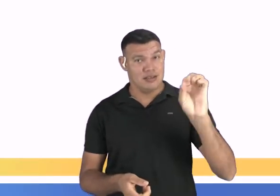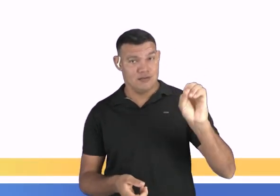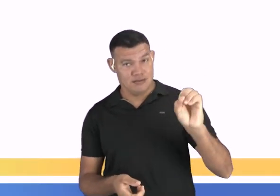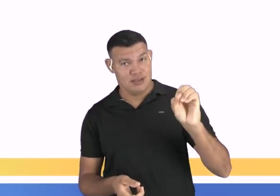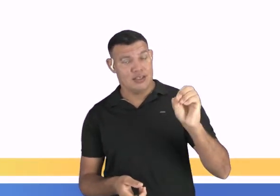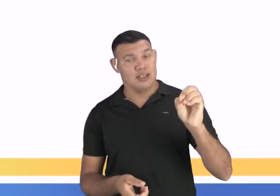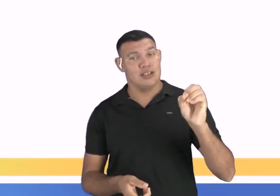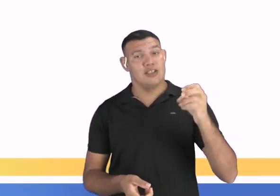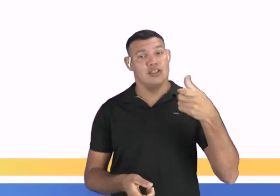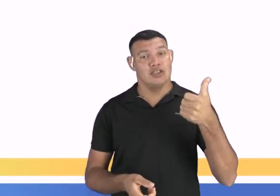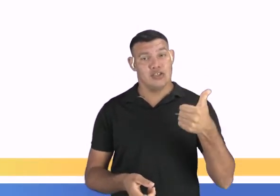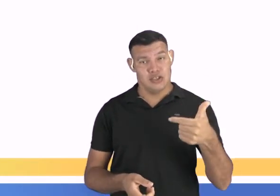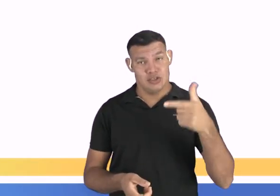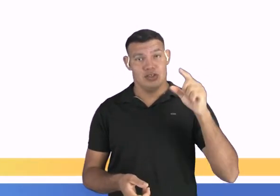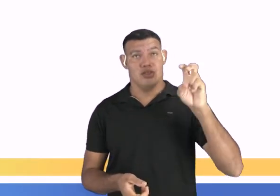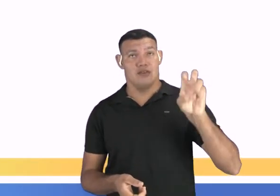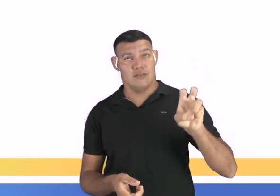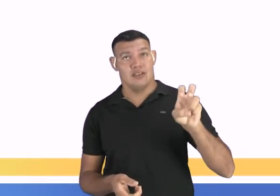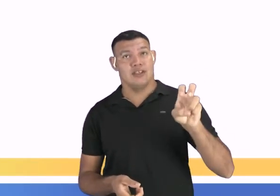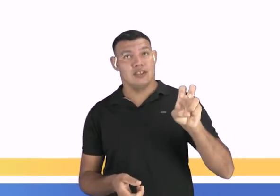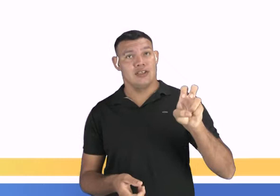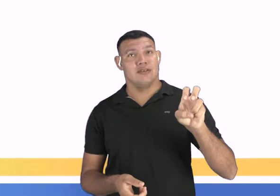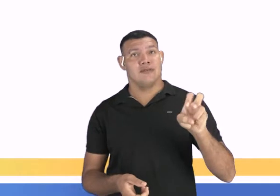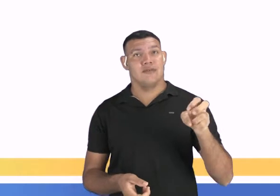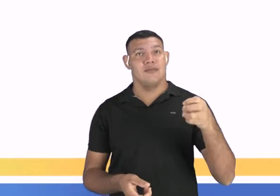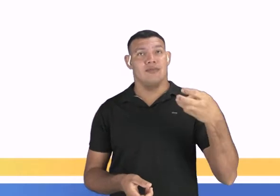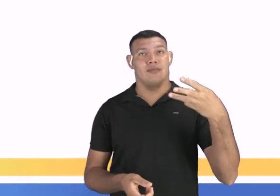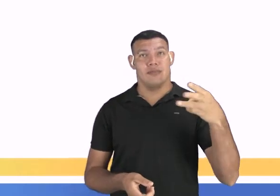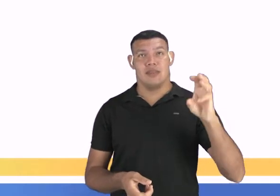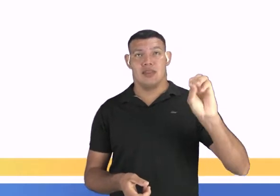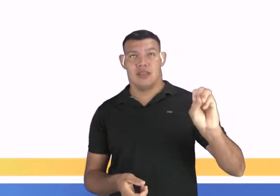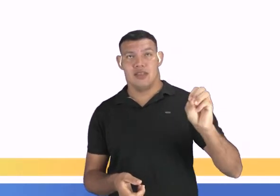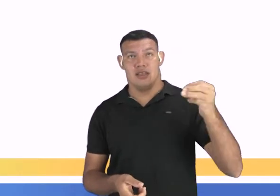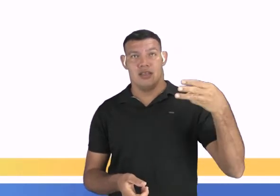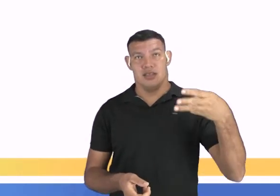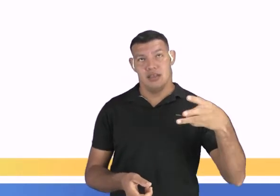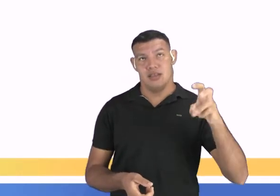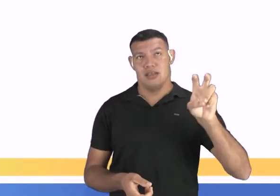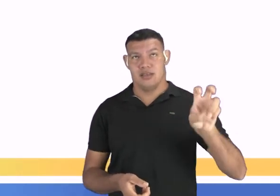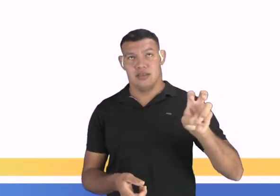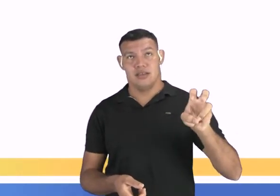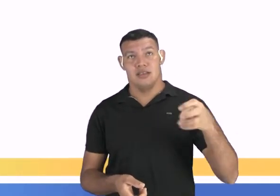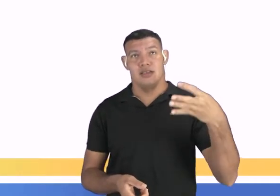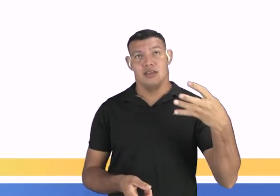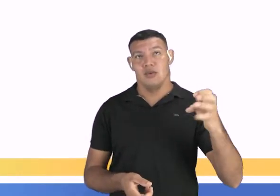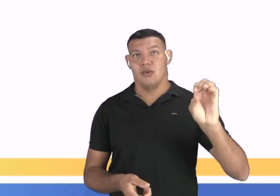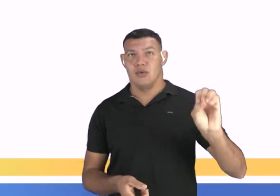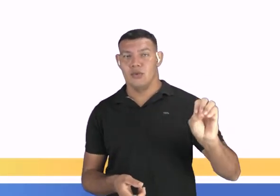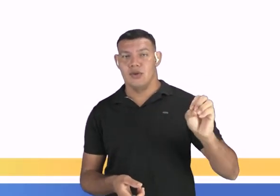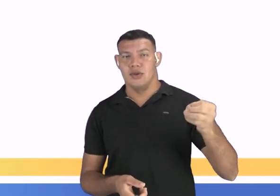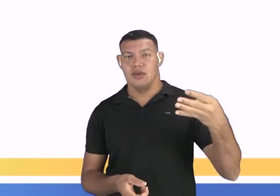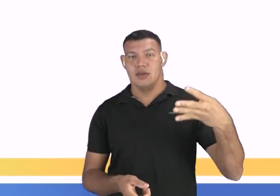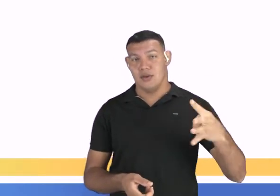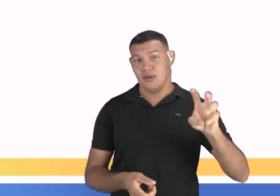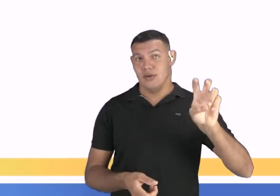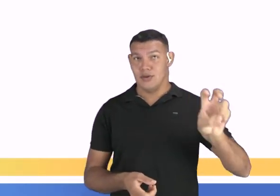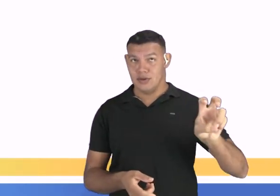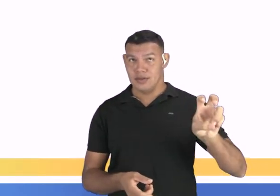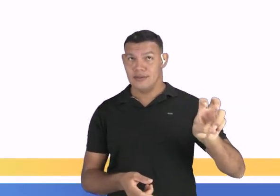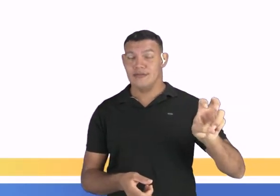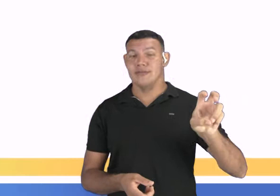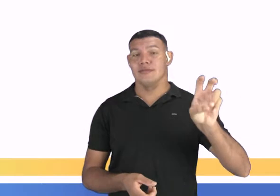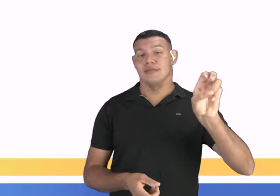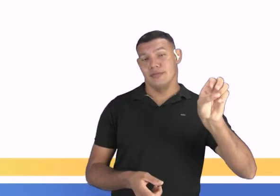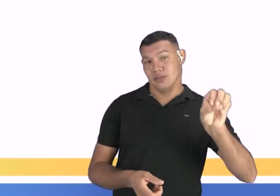35, 40, 45 e 50. O que será que eles têm a ver com o número 5, hein? Observe que todos aparecem